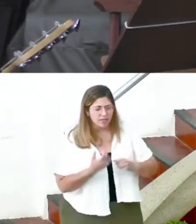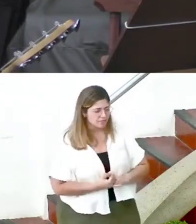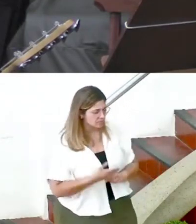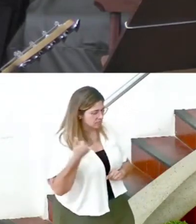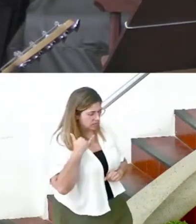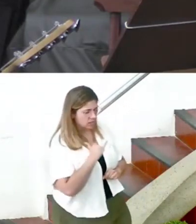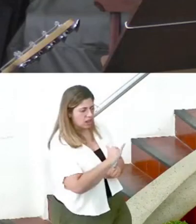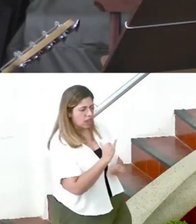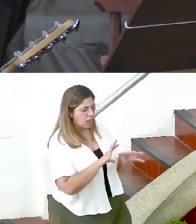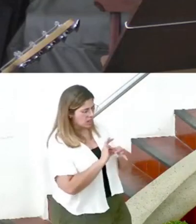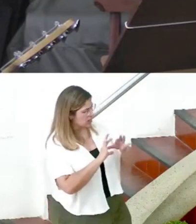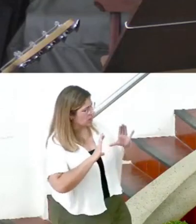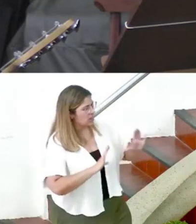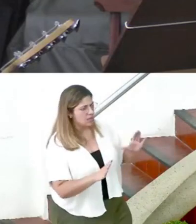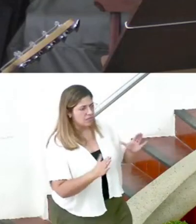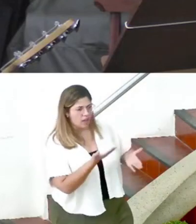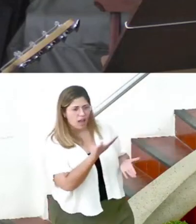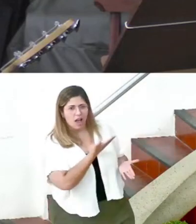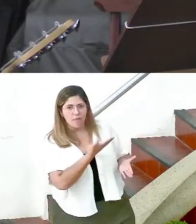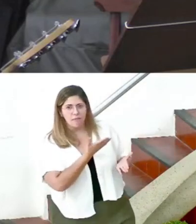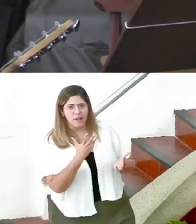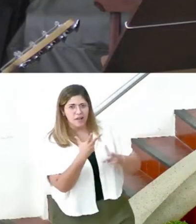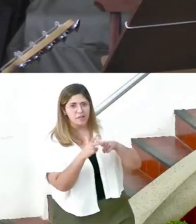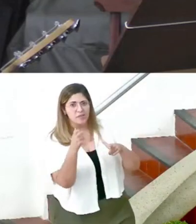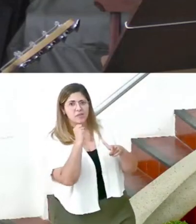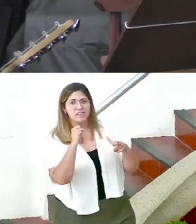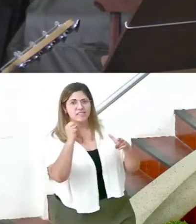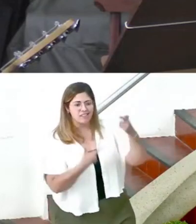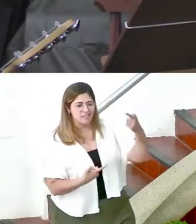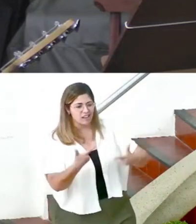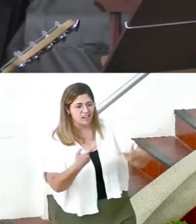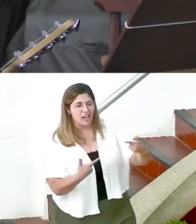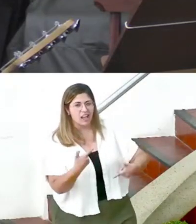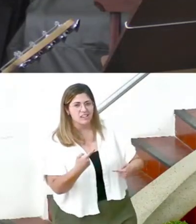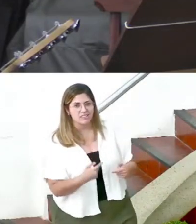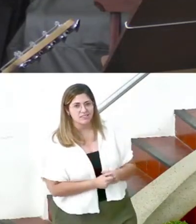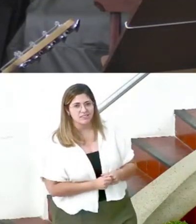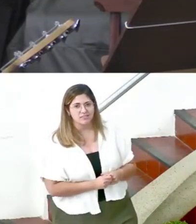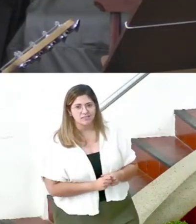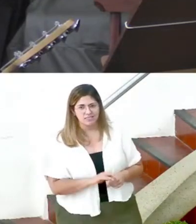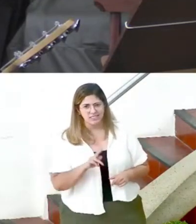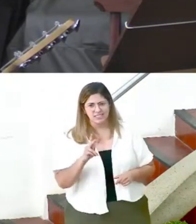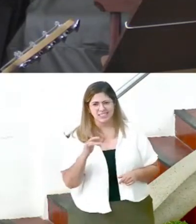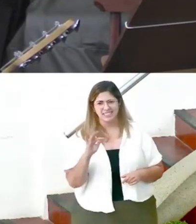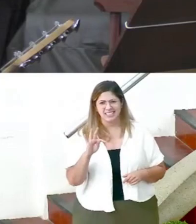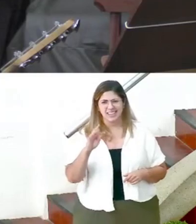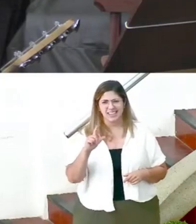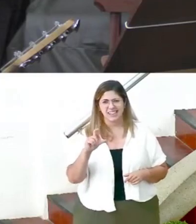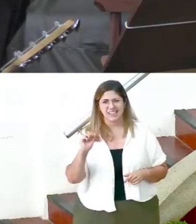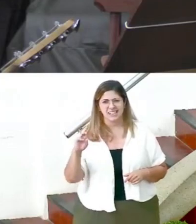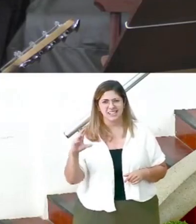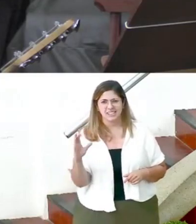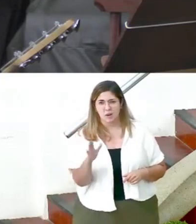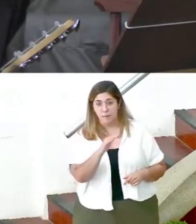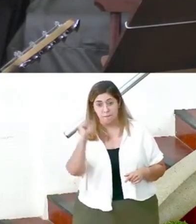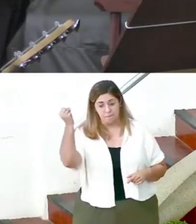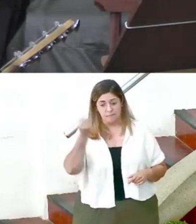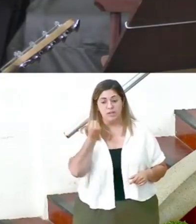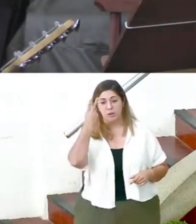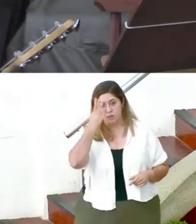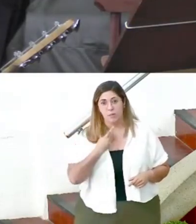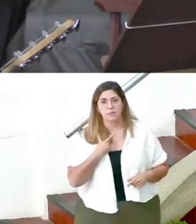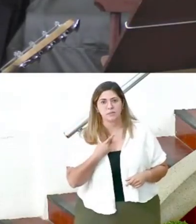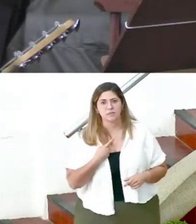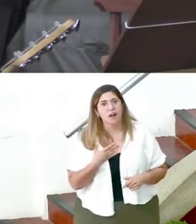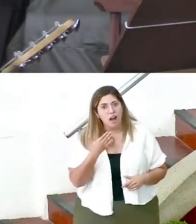aliados venceram a guerra, Hitler se suicidou. Então, com o passar da história e com os registros da história, hoje nós temos